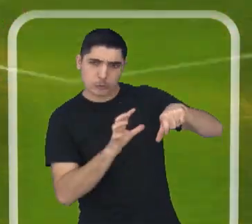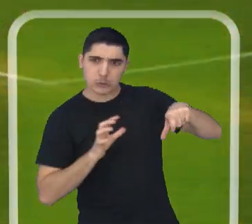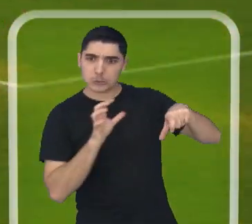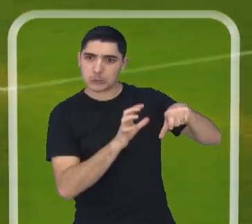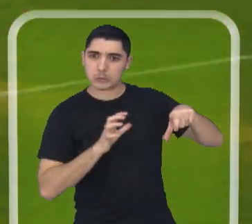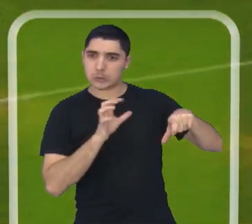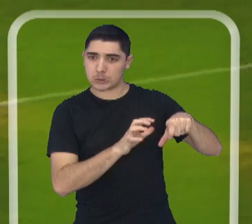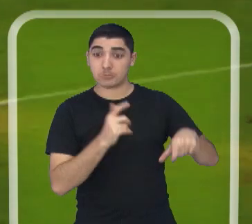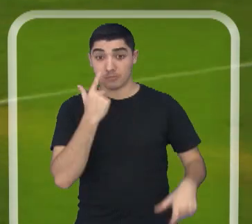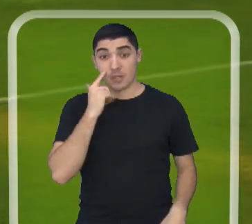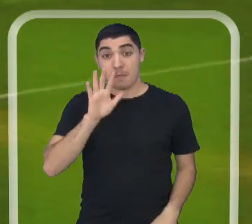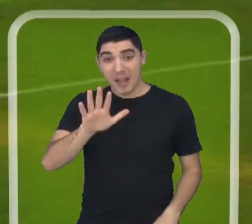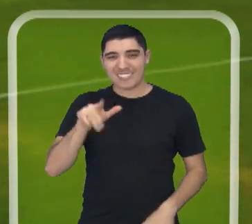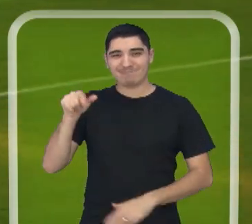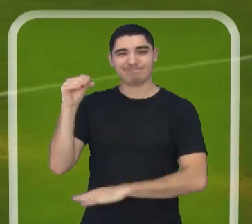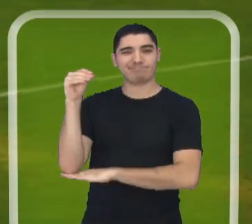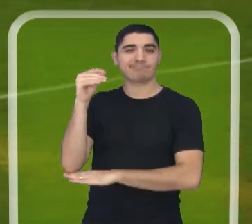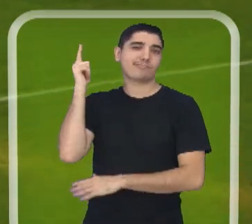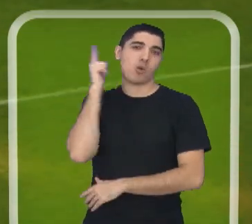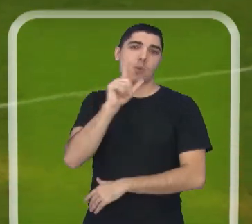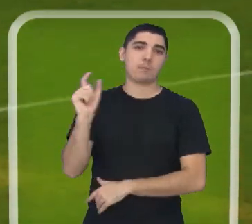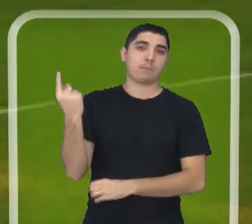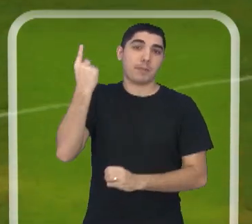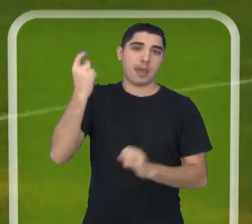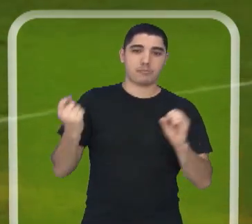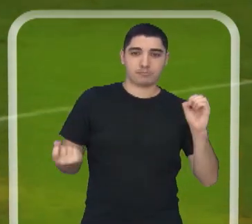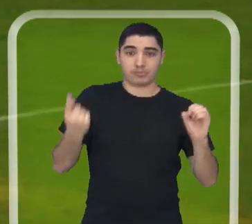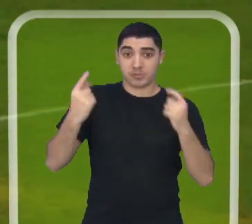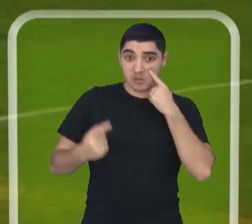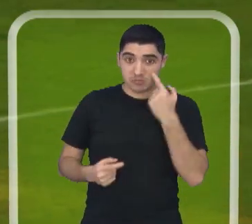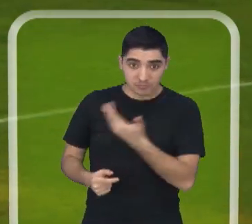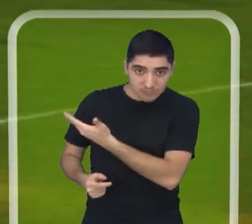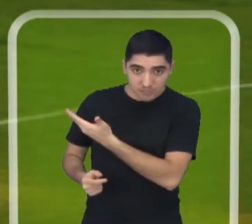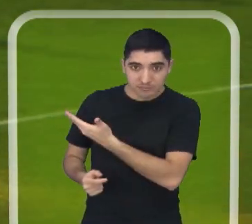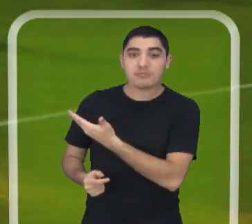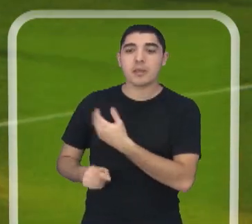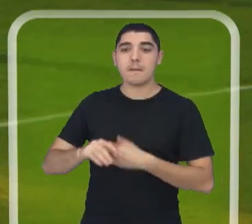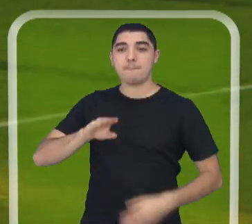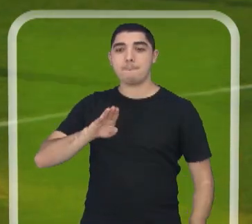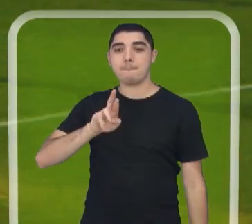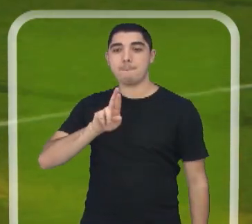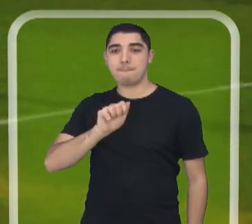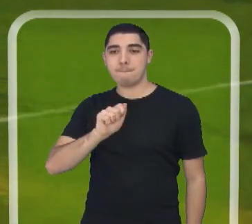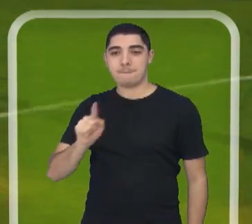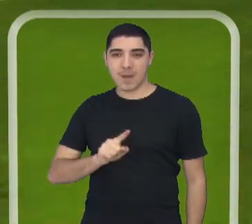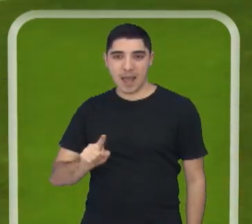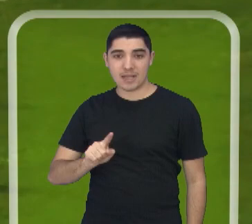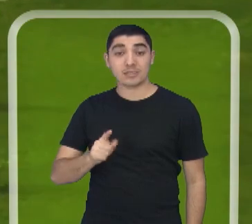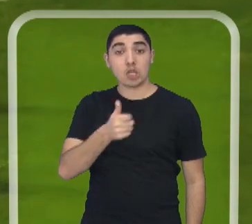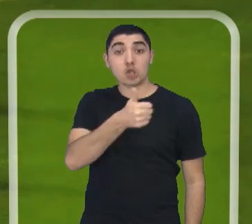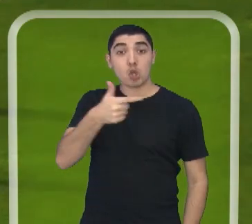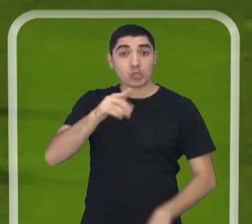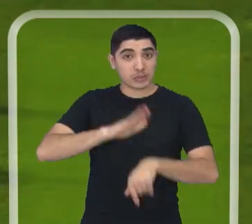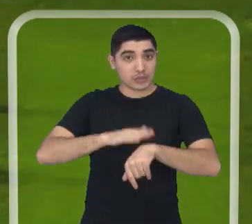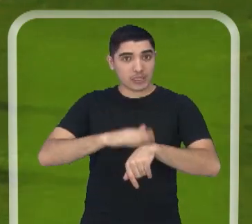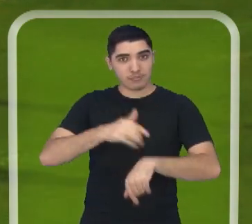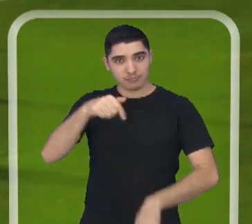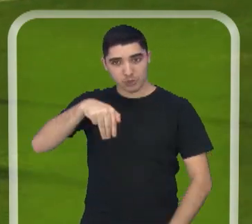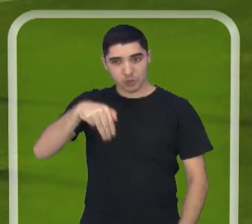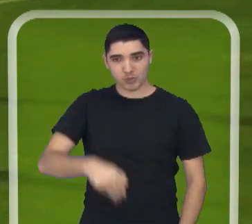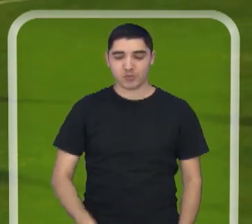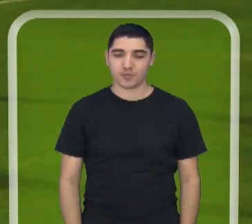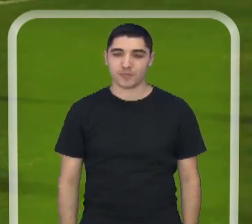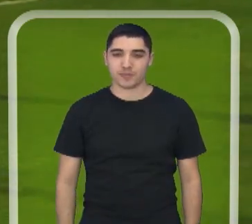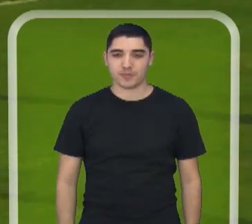Mogi. Mas foi o time visitante que abriu o placar com esse gol de Brás aos 12 minutos de jogo.